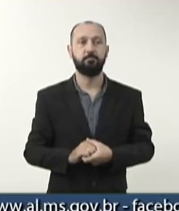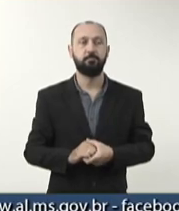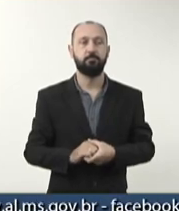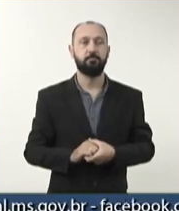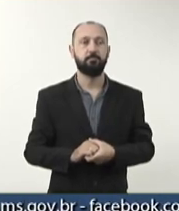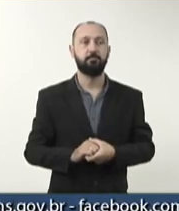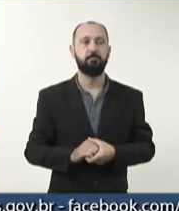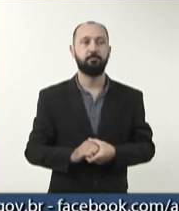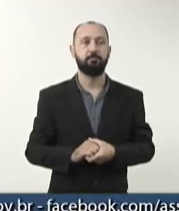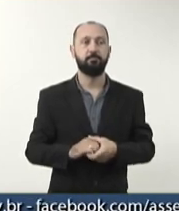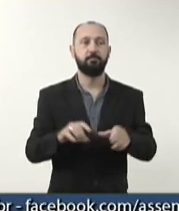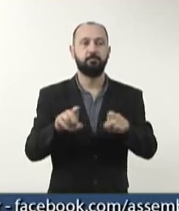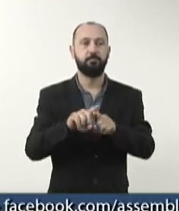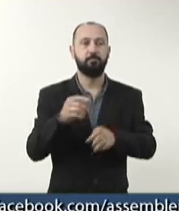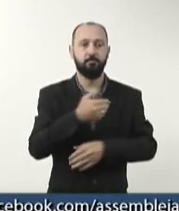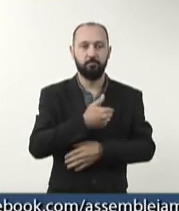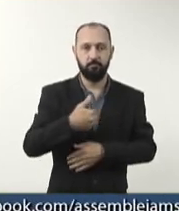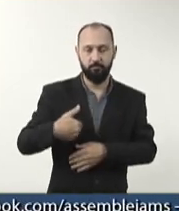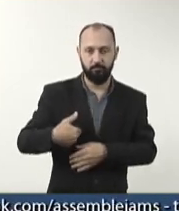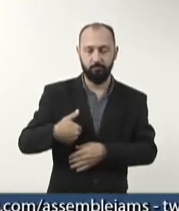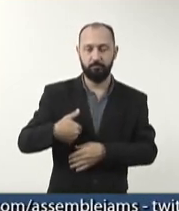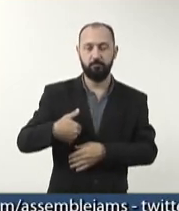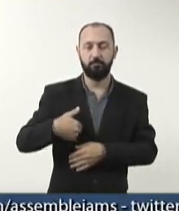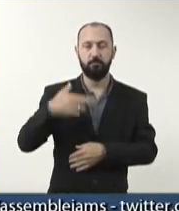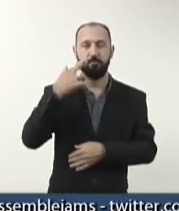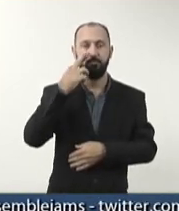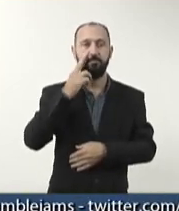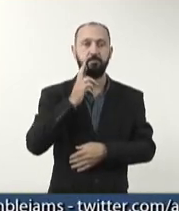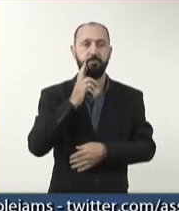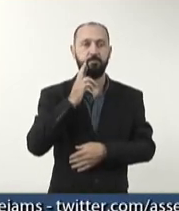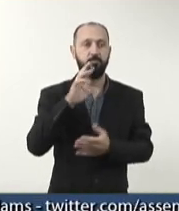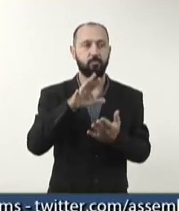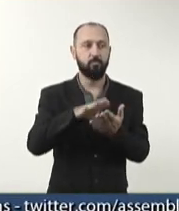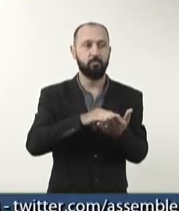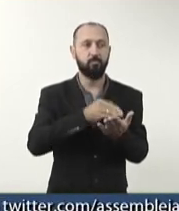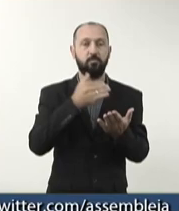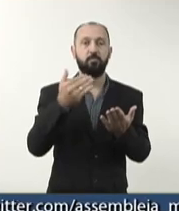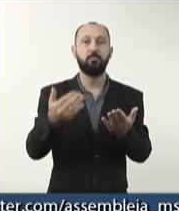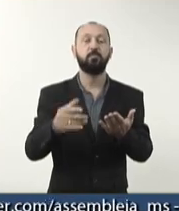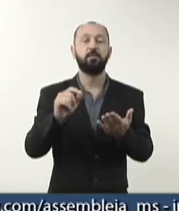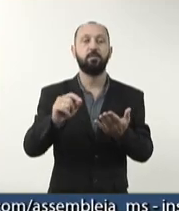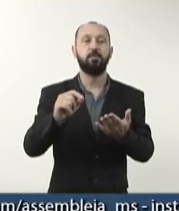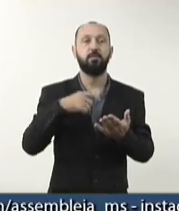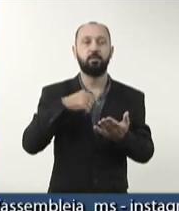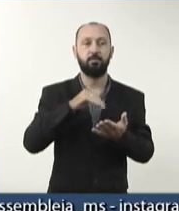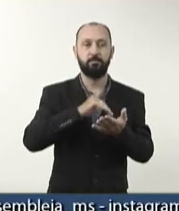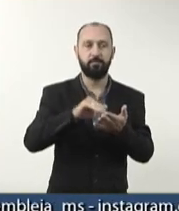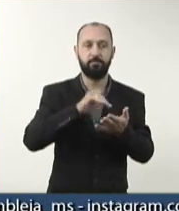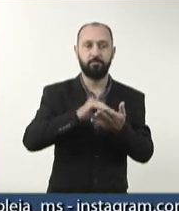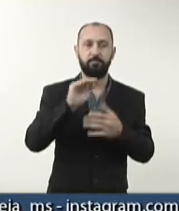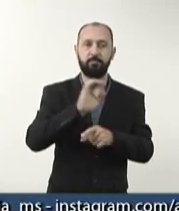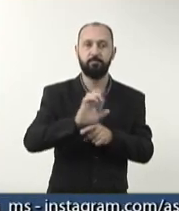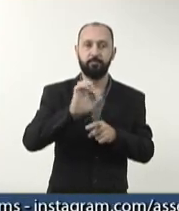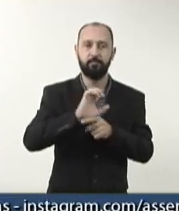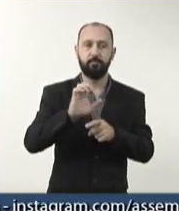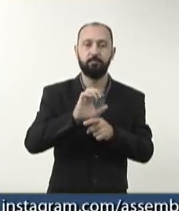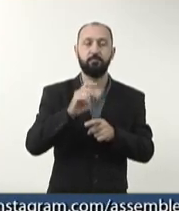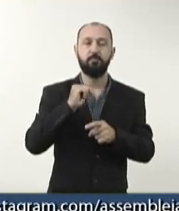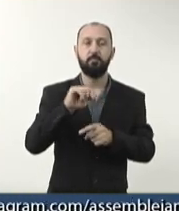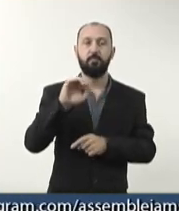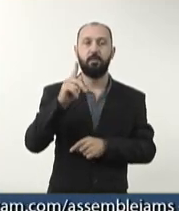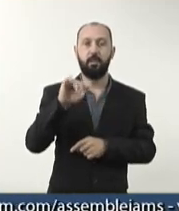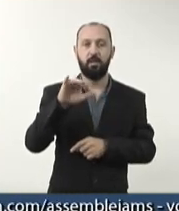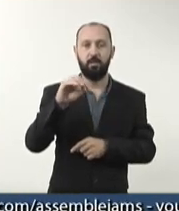Também para o nosso governador Eduardo Correa Riedel, com cópias ao excelentíssimo senhor secretário de Estado de Infraestrutura,